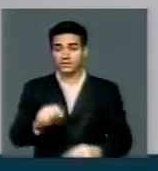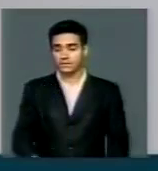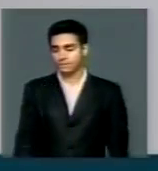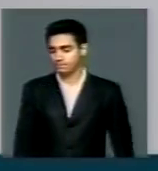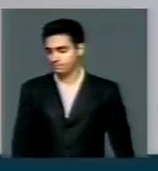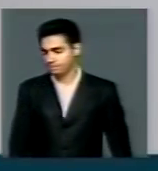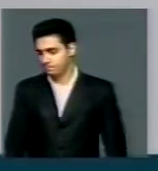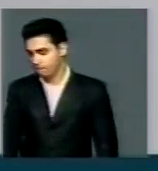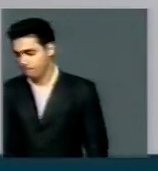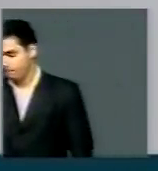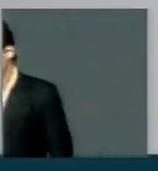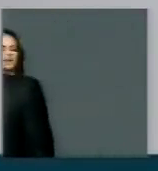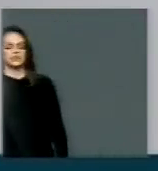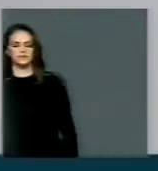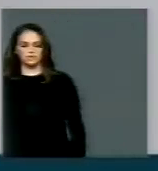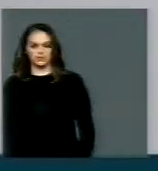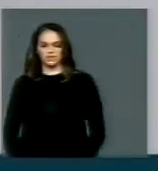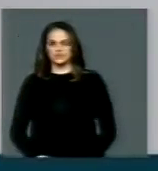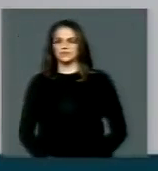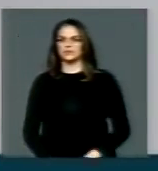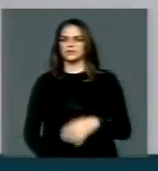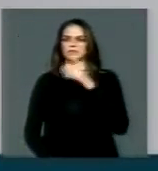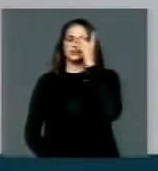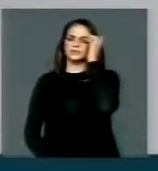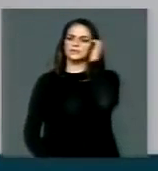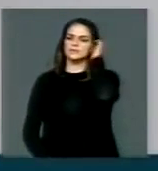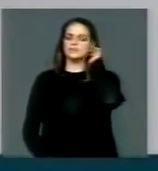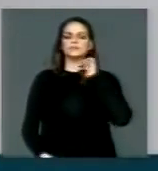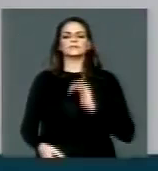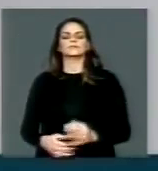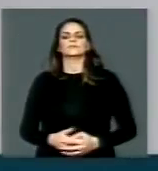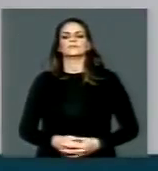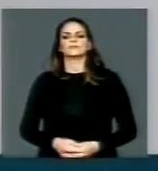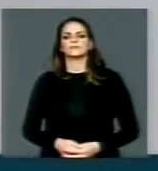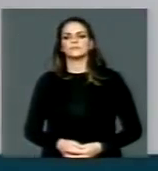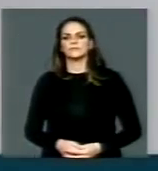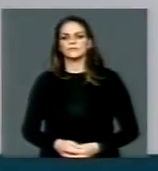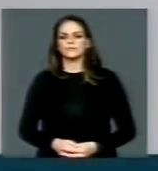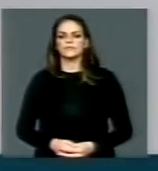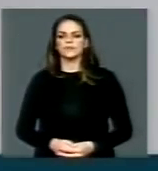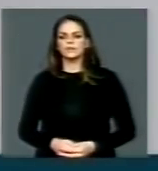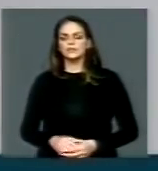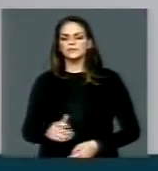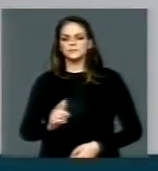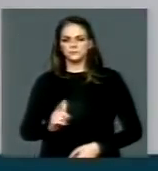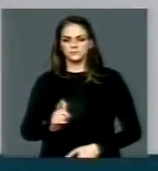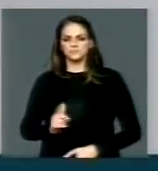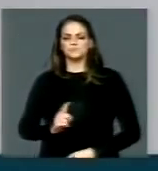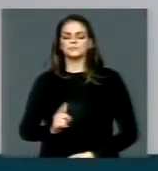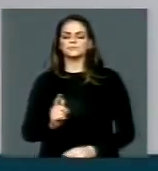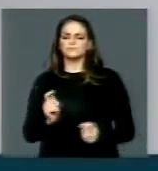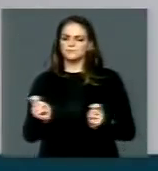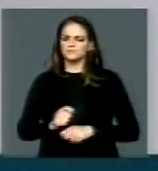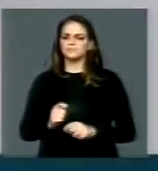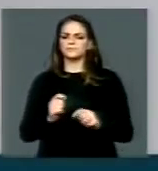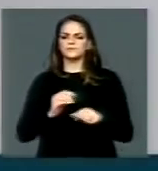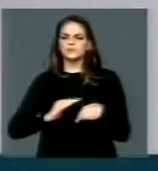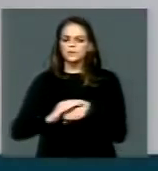uma observação que esse ambiente sectário que interdita o diálogo